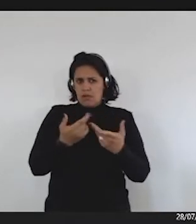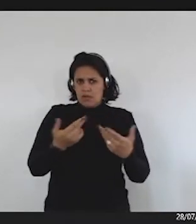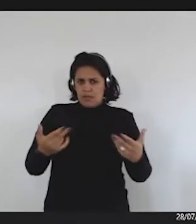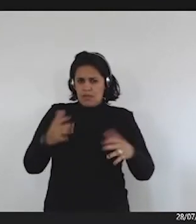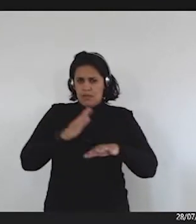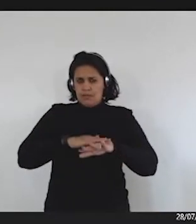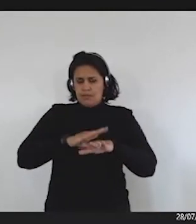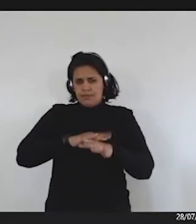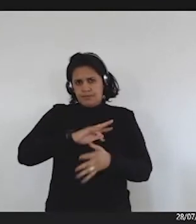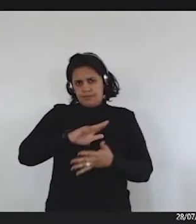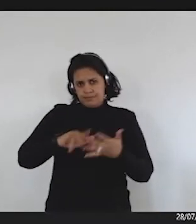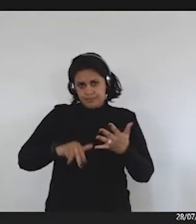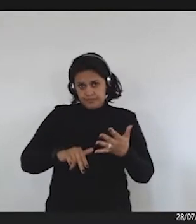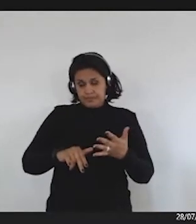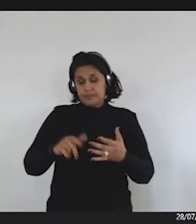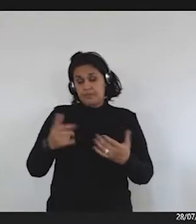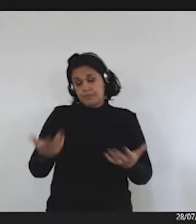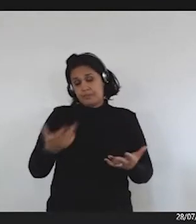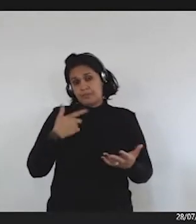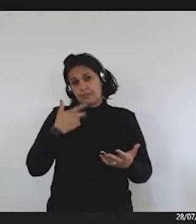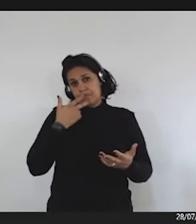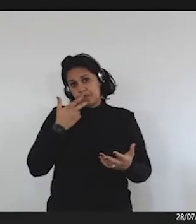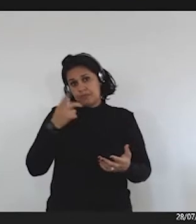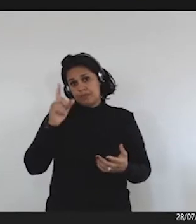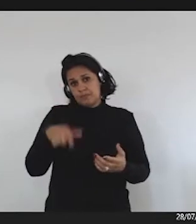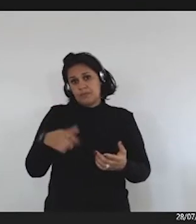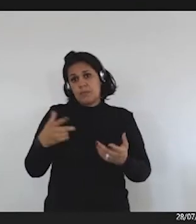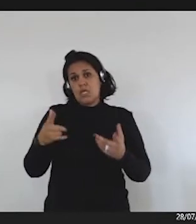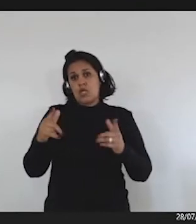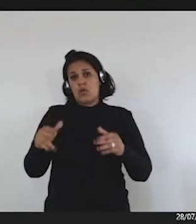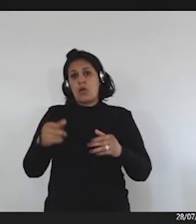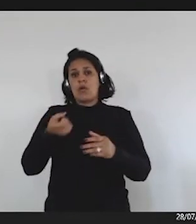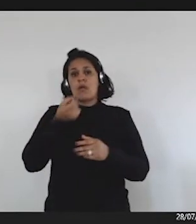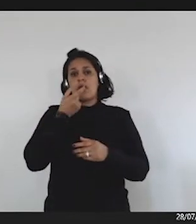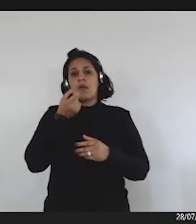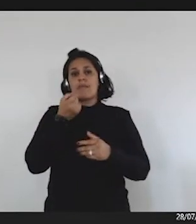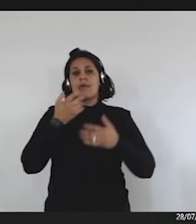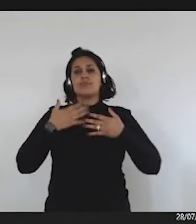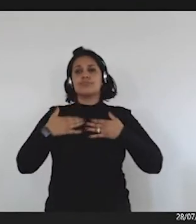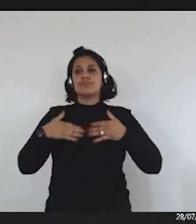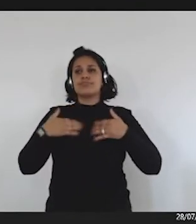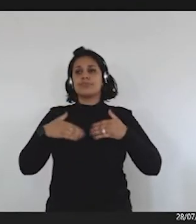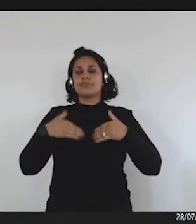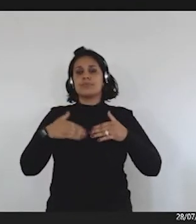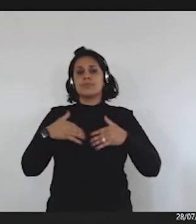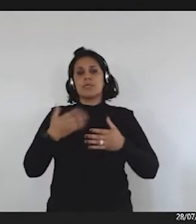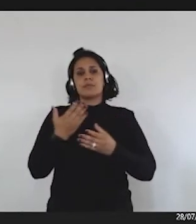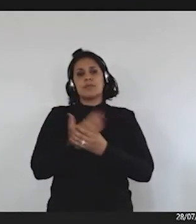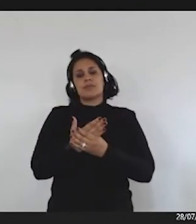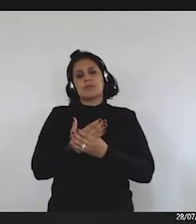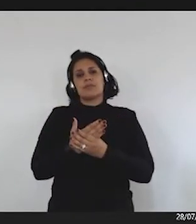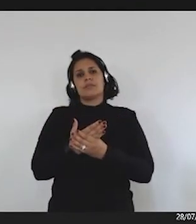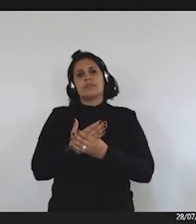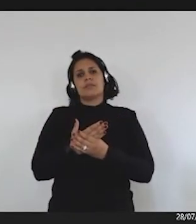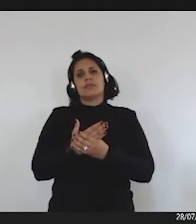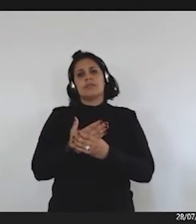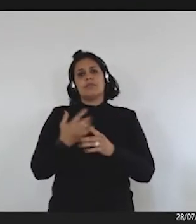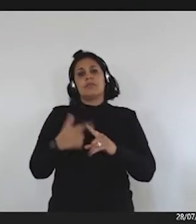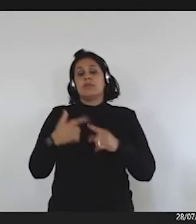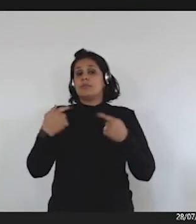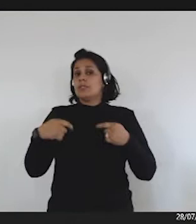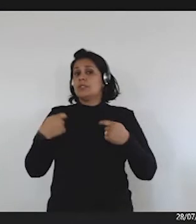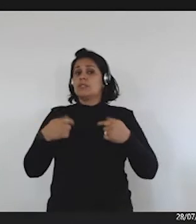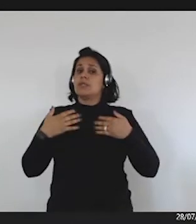costumo pessoalmente chamar de uma espécie de ansiolítico processual, para que houvesse um pouco de